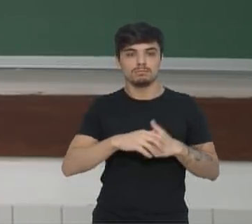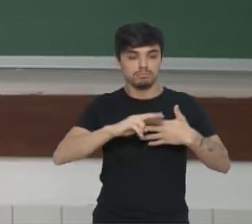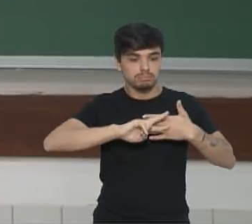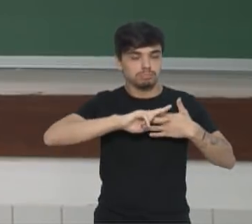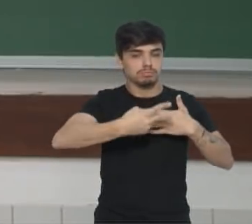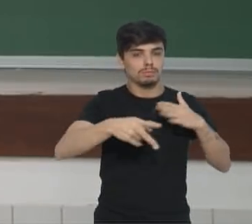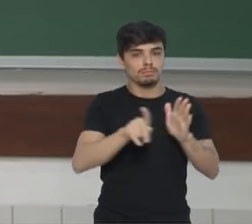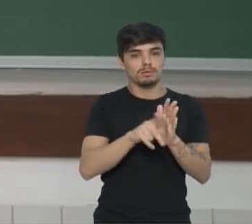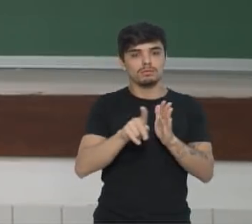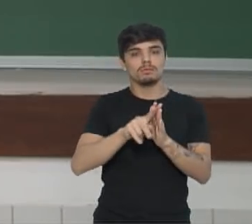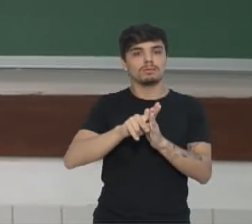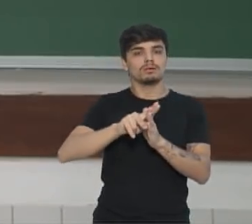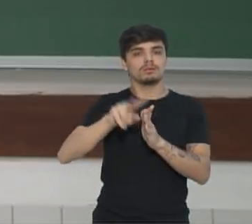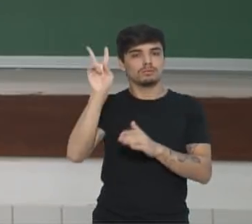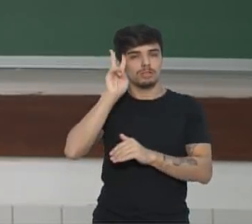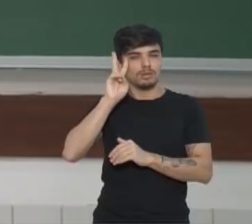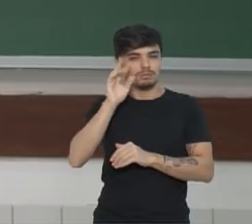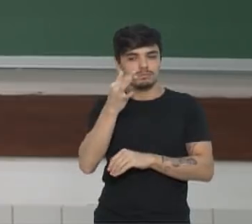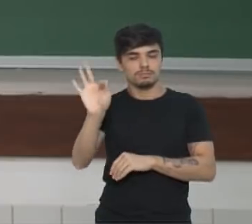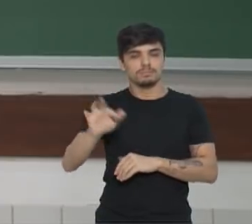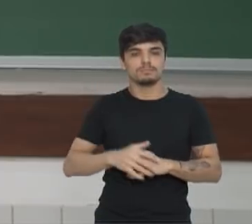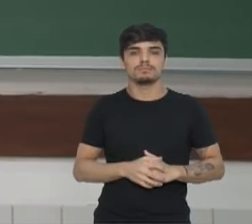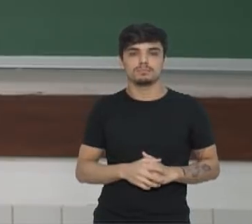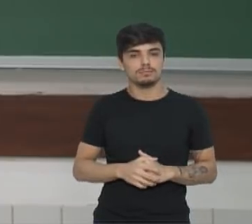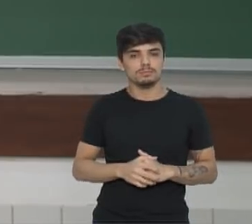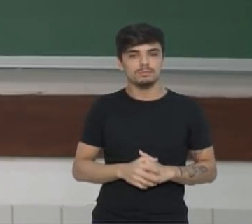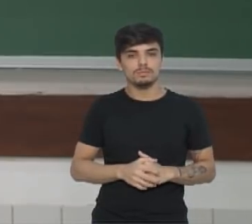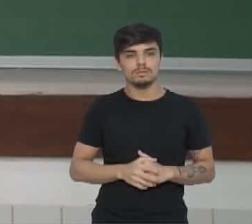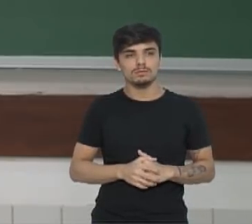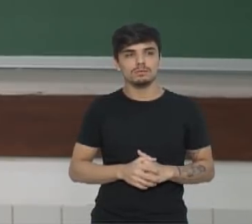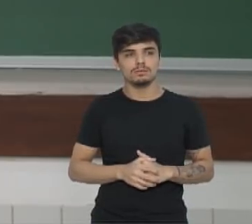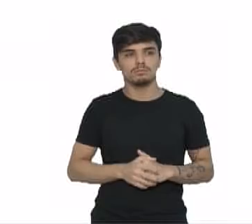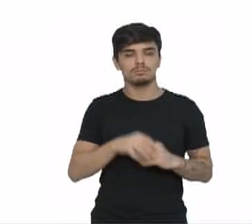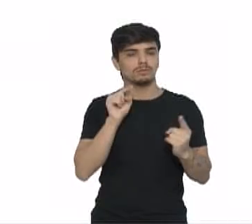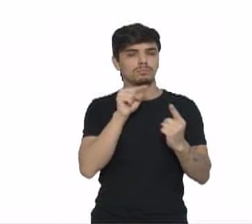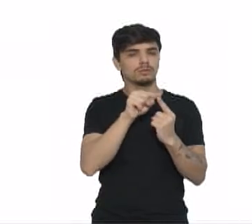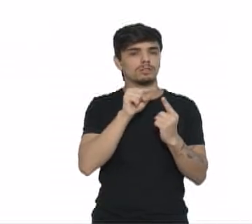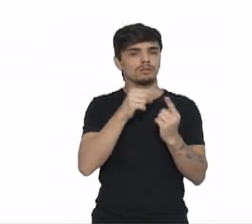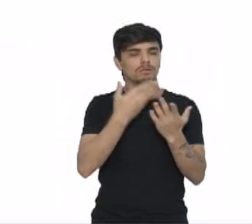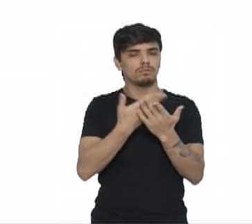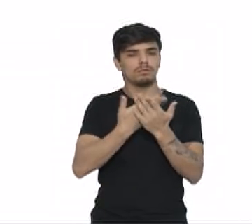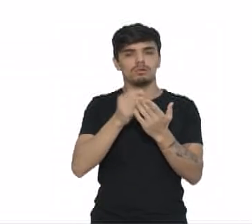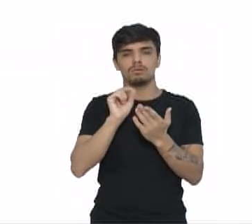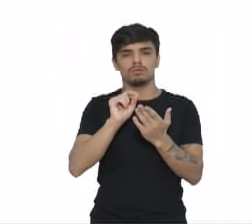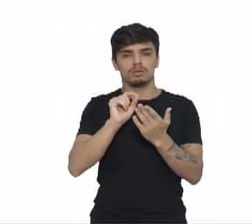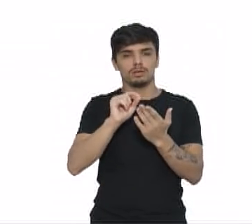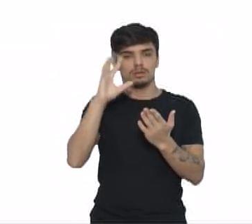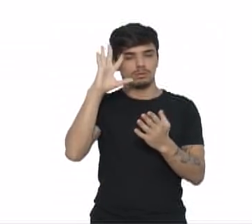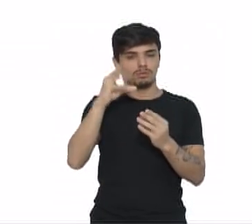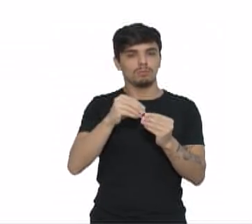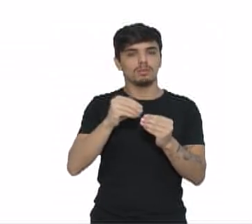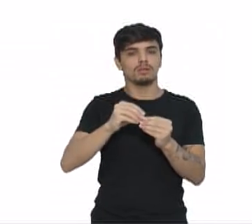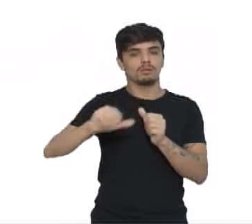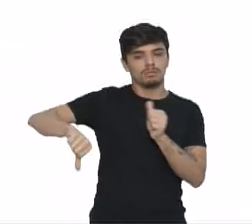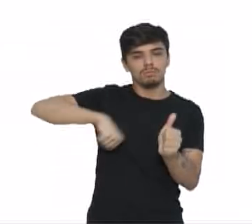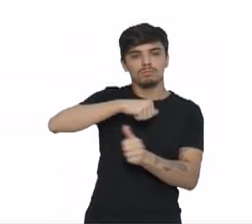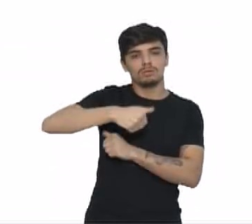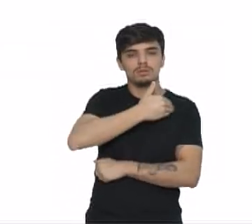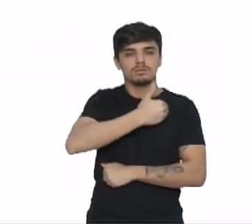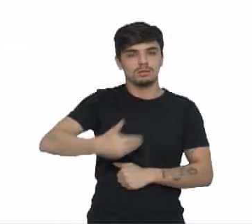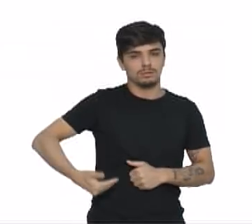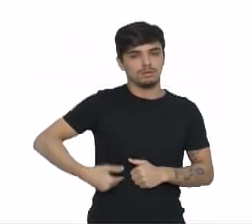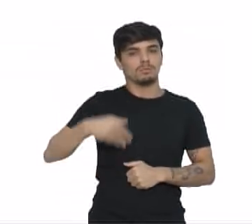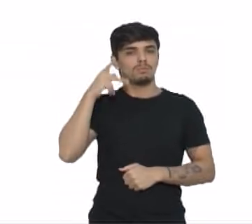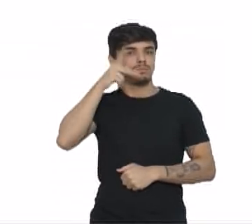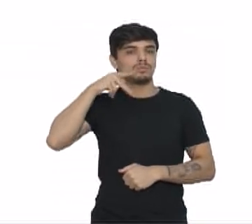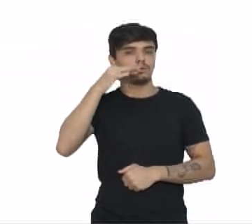história da França. Qual é o objetivo, então, da aula de hoje, professor? É compreender todas as mudanças do regime político da França, que ela passa a